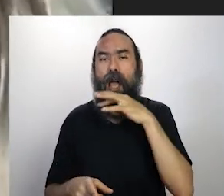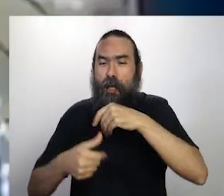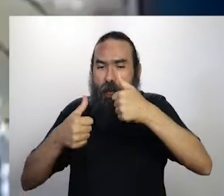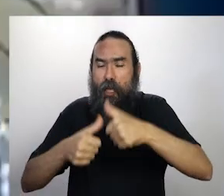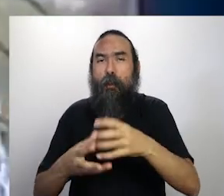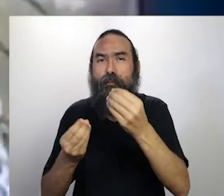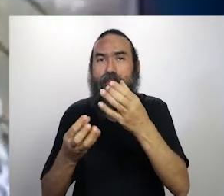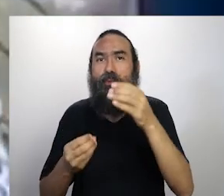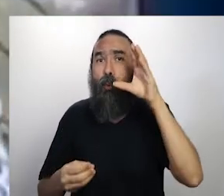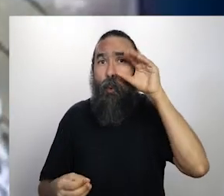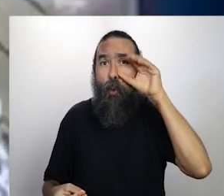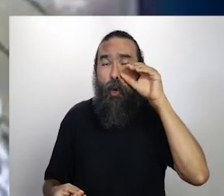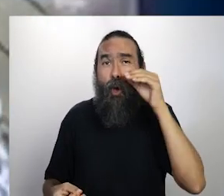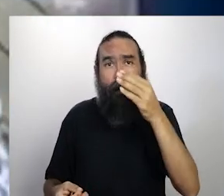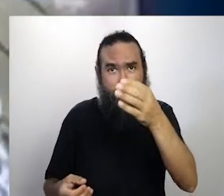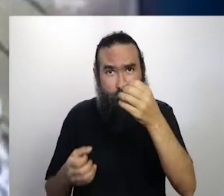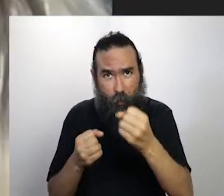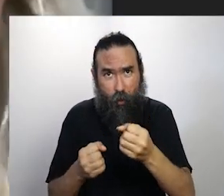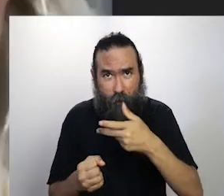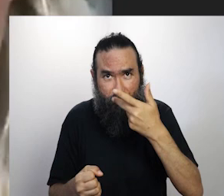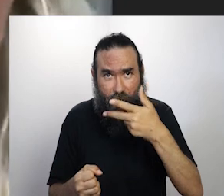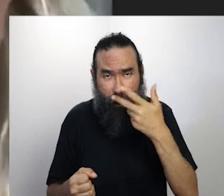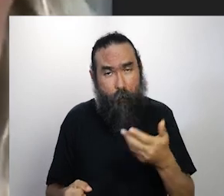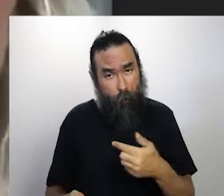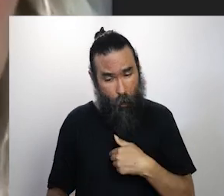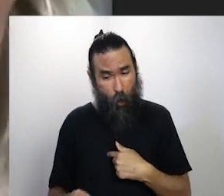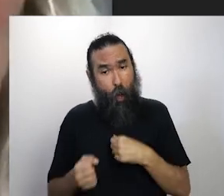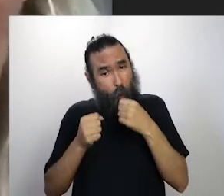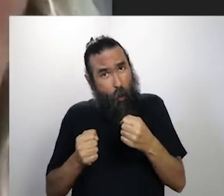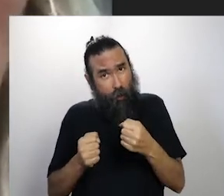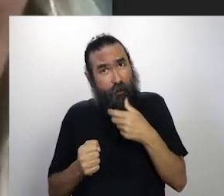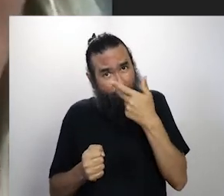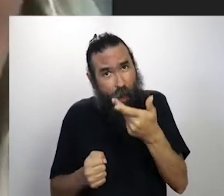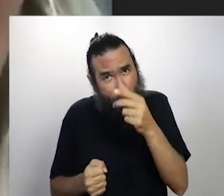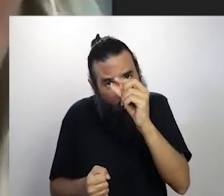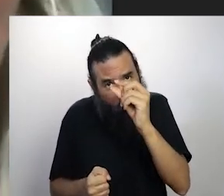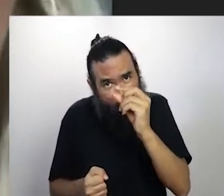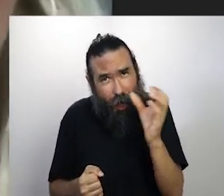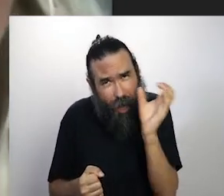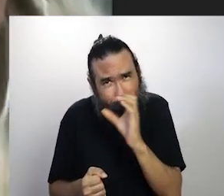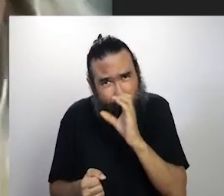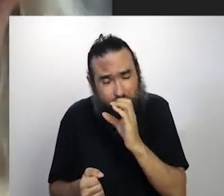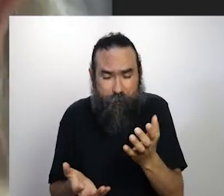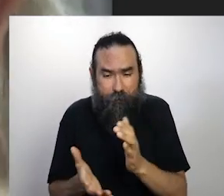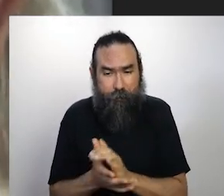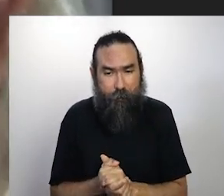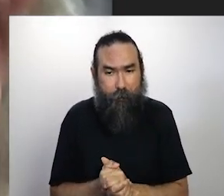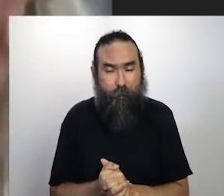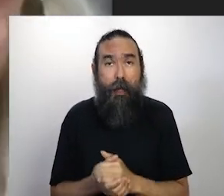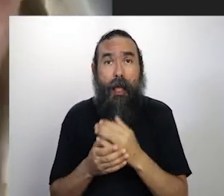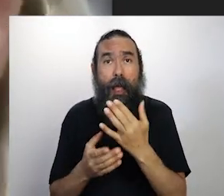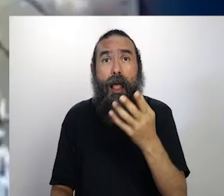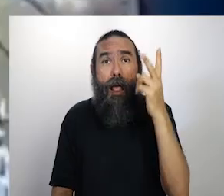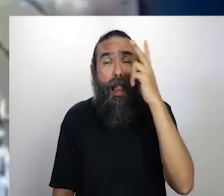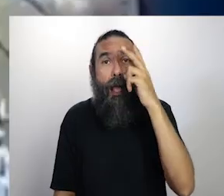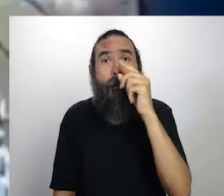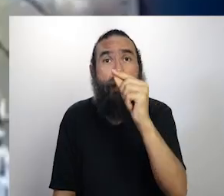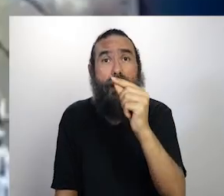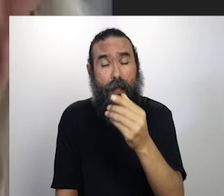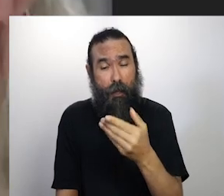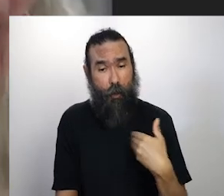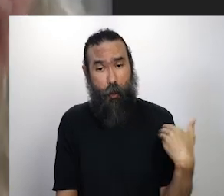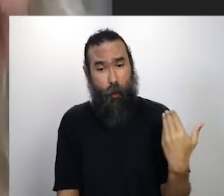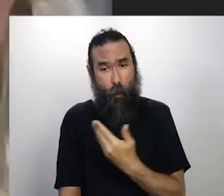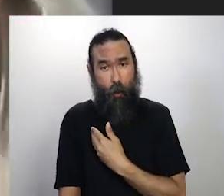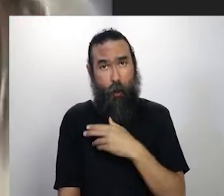essa... Eu posso falar um pouquinho? Só um pouquinho rapidamente? Claro, claro. Também lembrar